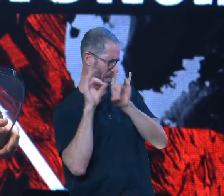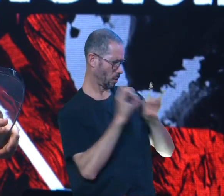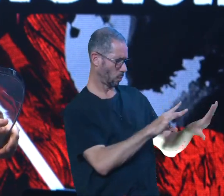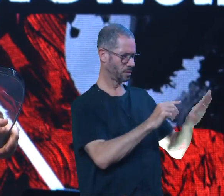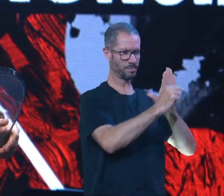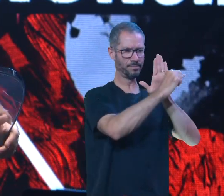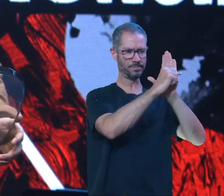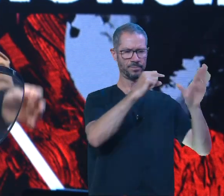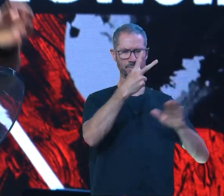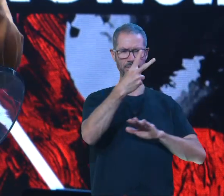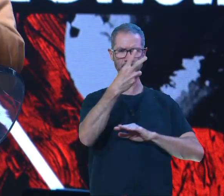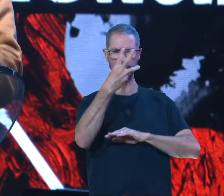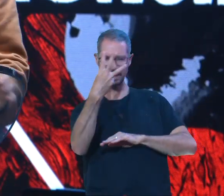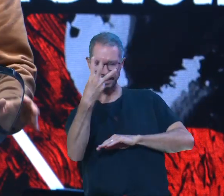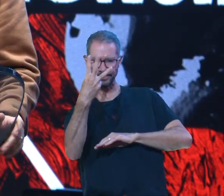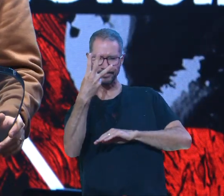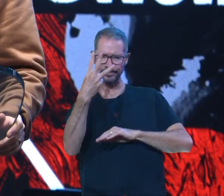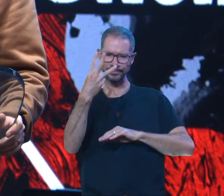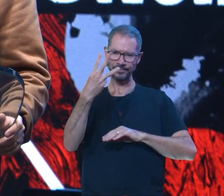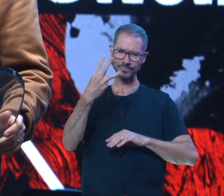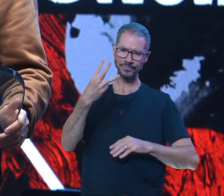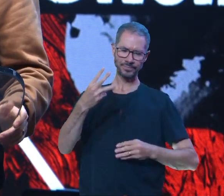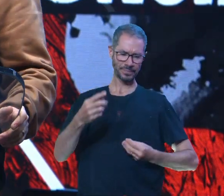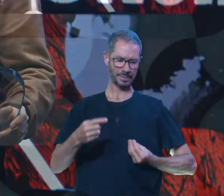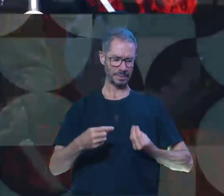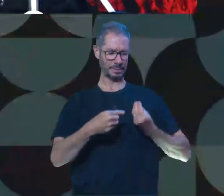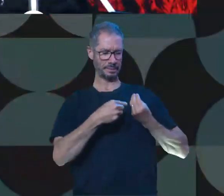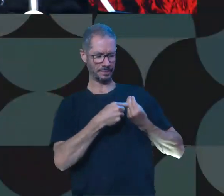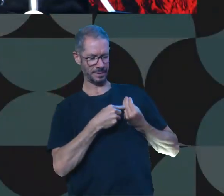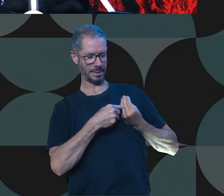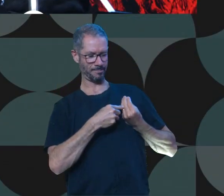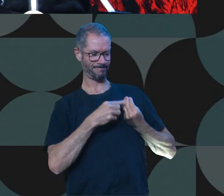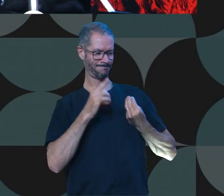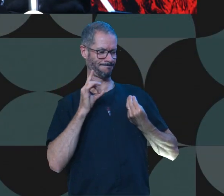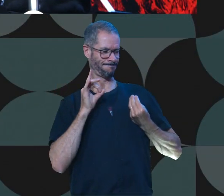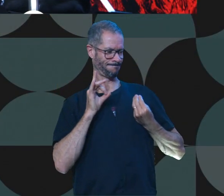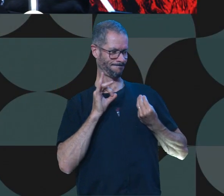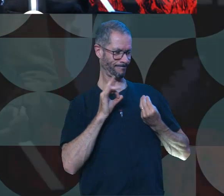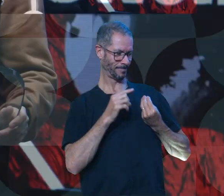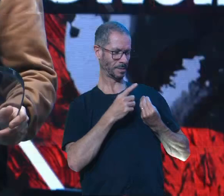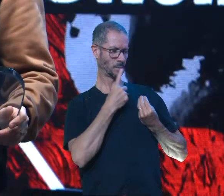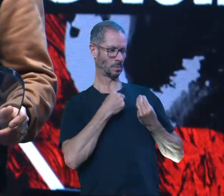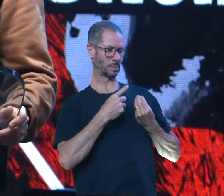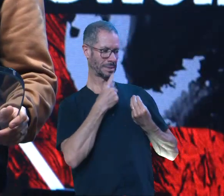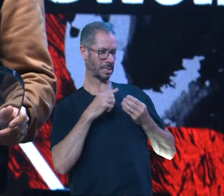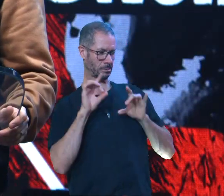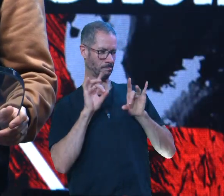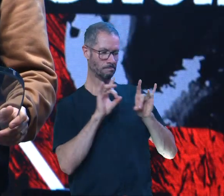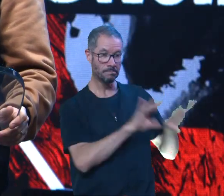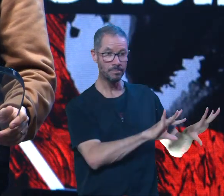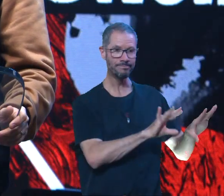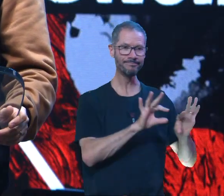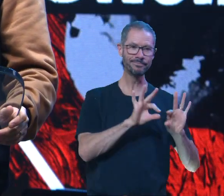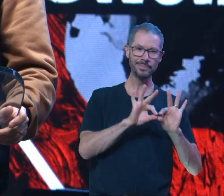versículo 23, bem no meio. Negue a si mesmo. Simples e complicado ao mesmo tempo.